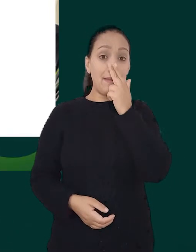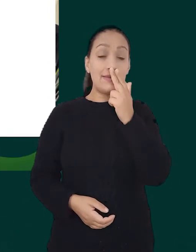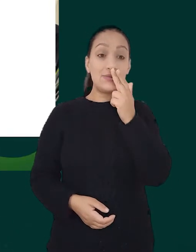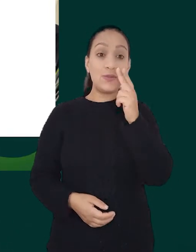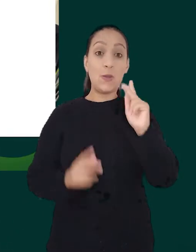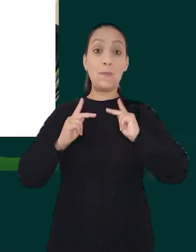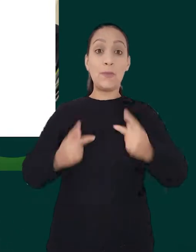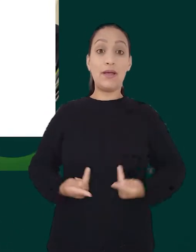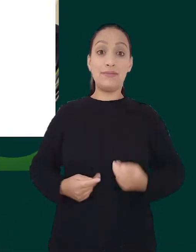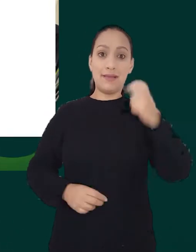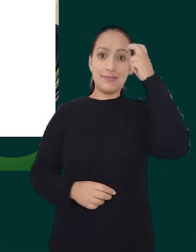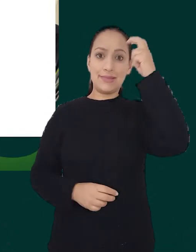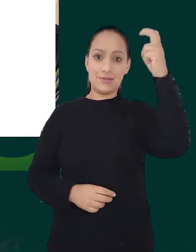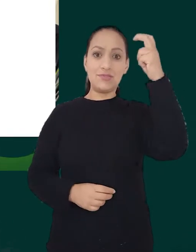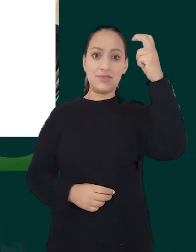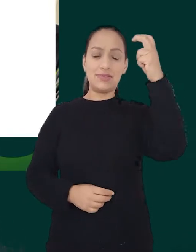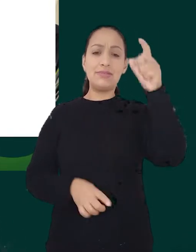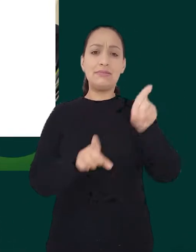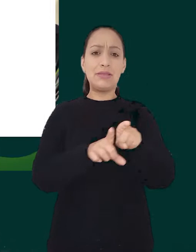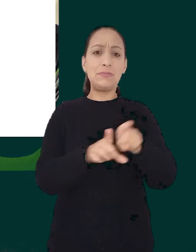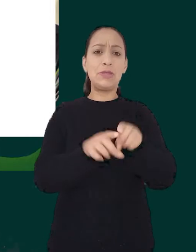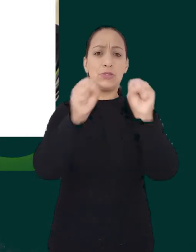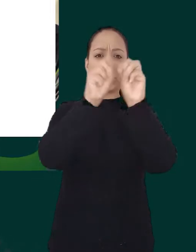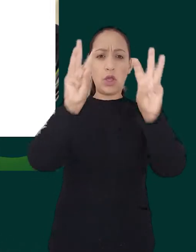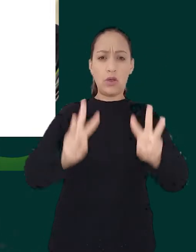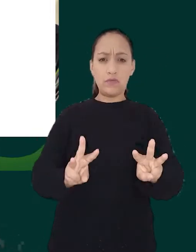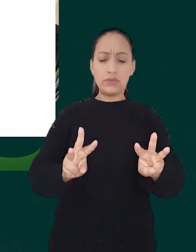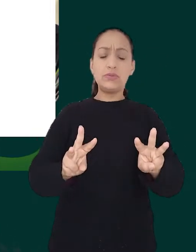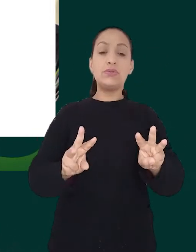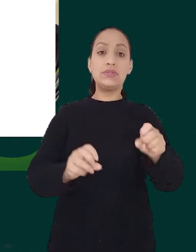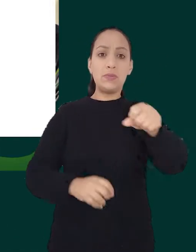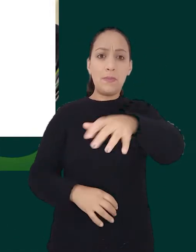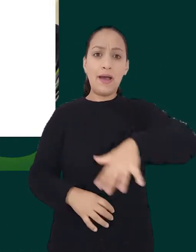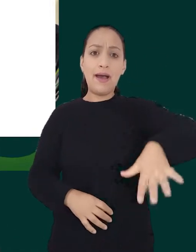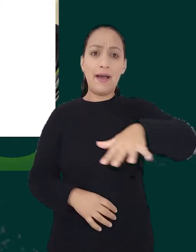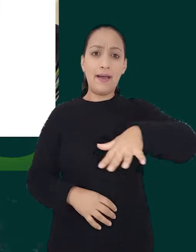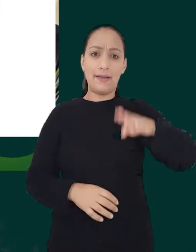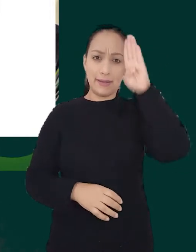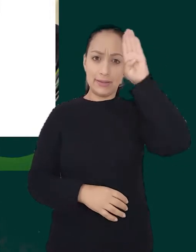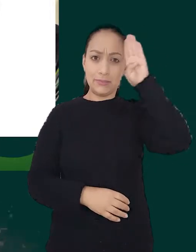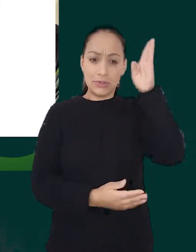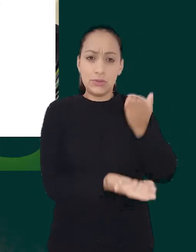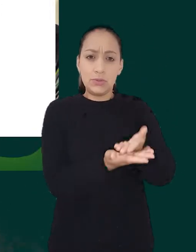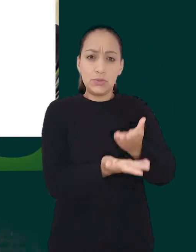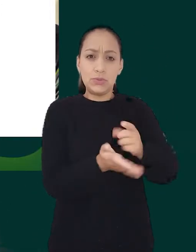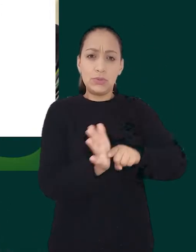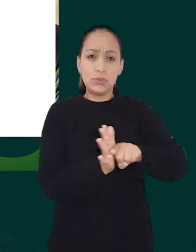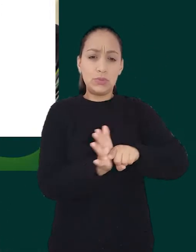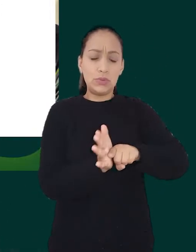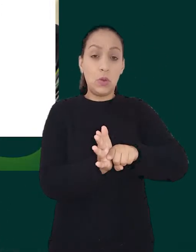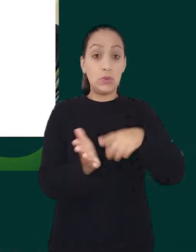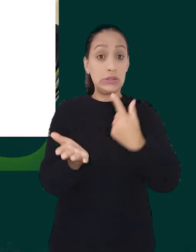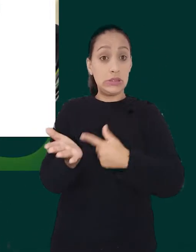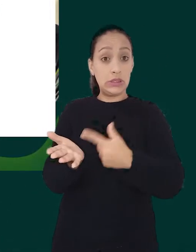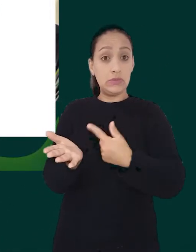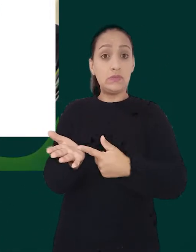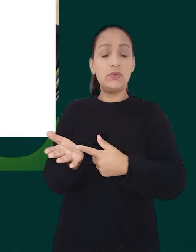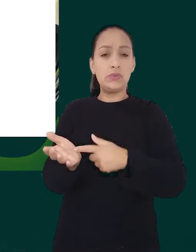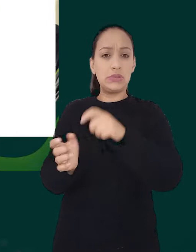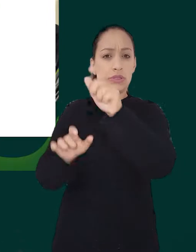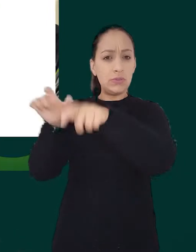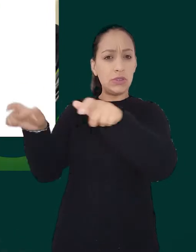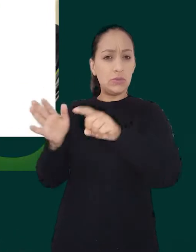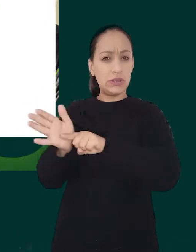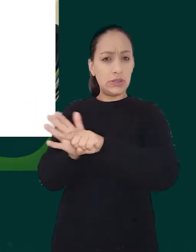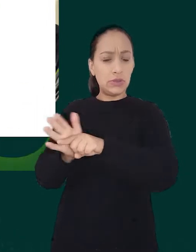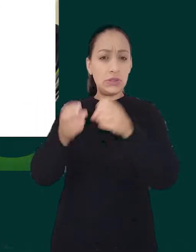sistemas de software, além de também ser um campo de estudo acadêmico. Os principais pesquisadores e livros didáticos definem como campo